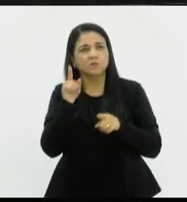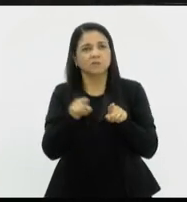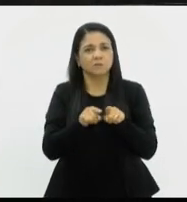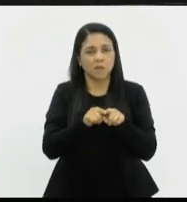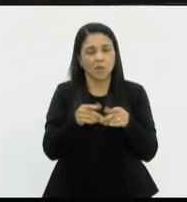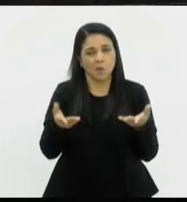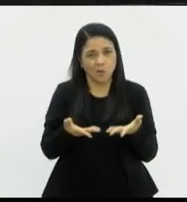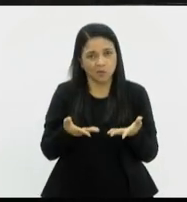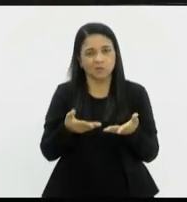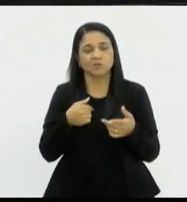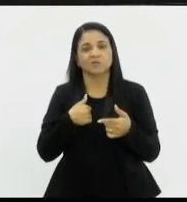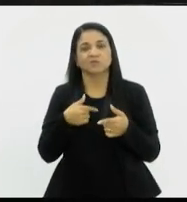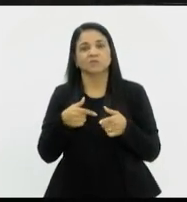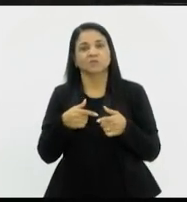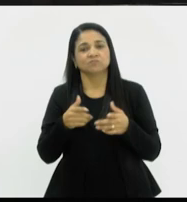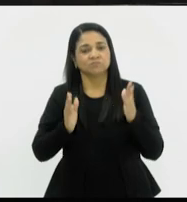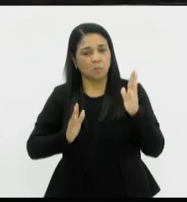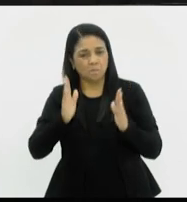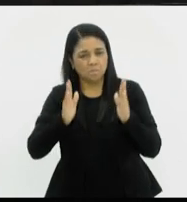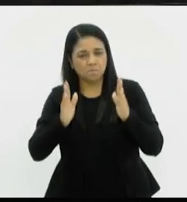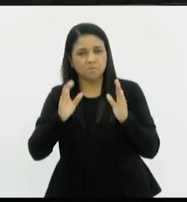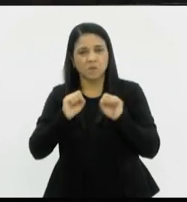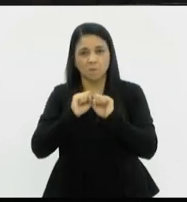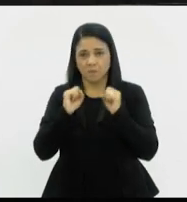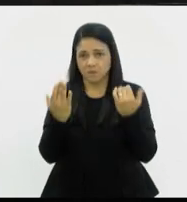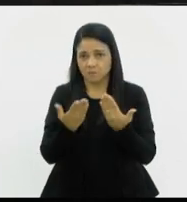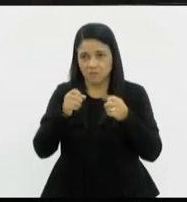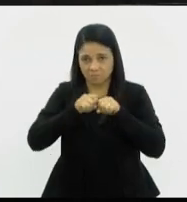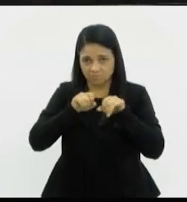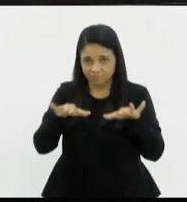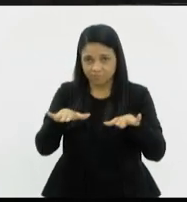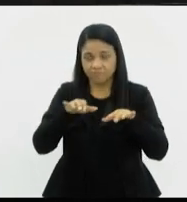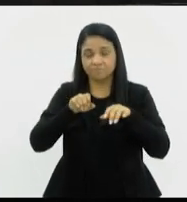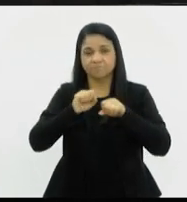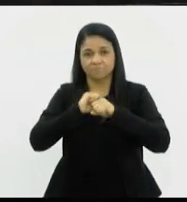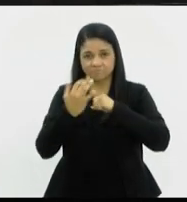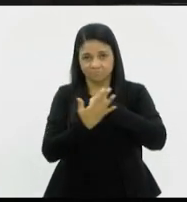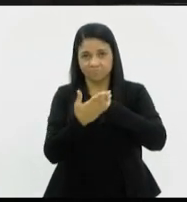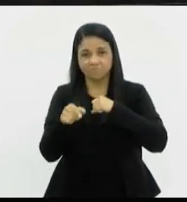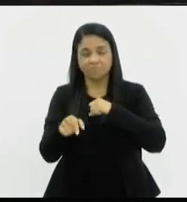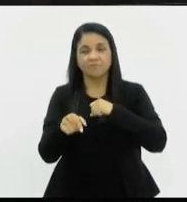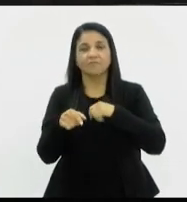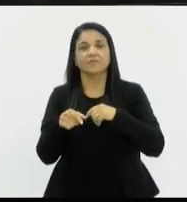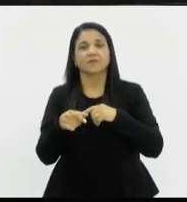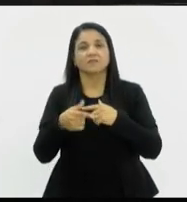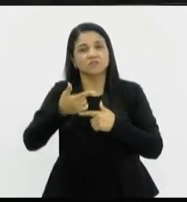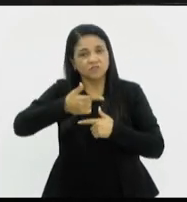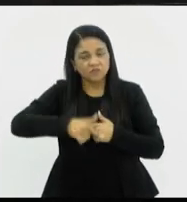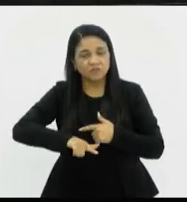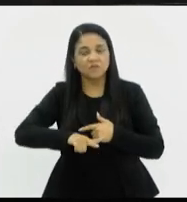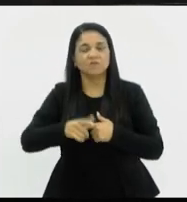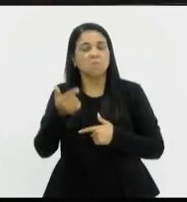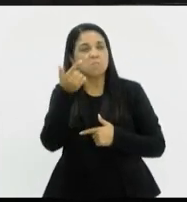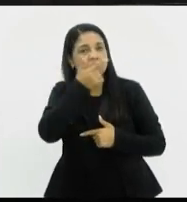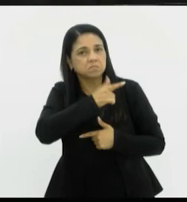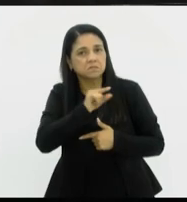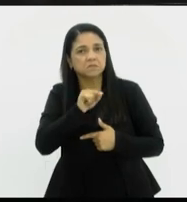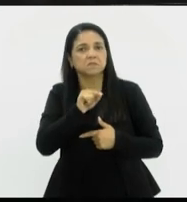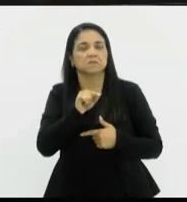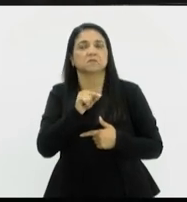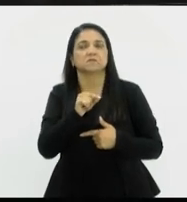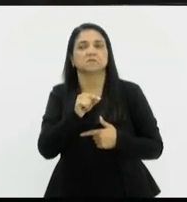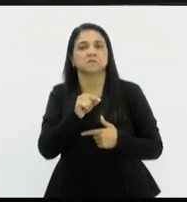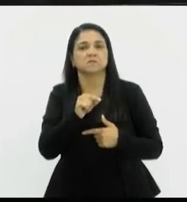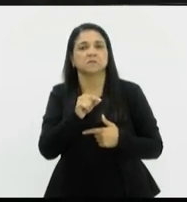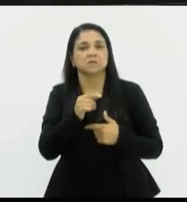que, saindo desse período da pandemia, senhor presidente Bacelar, eles irão efetivamente poder conduzir